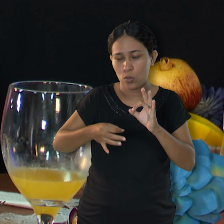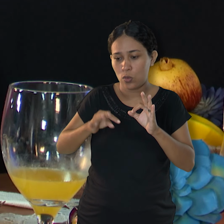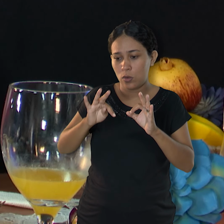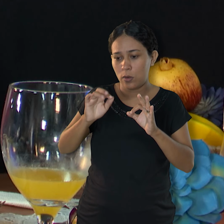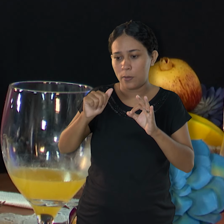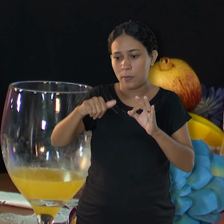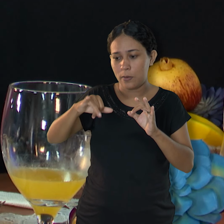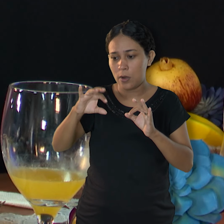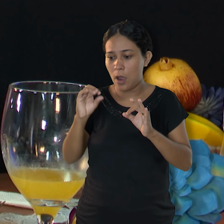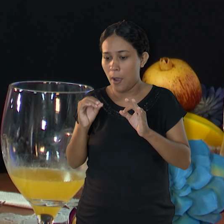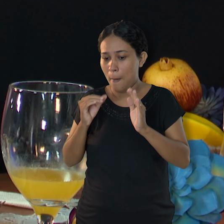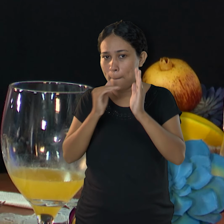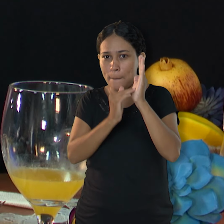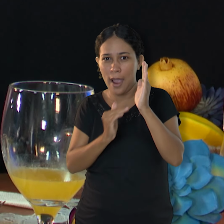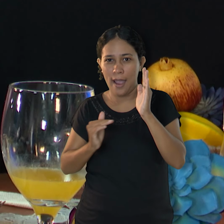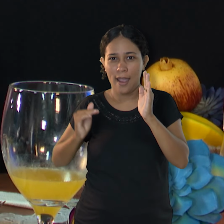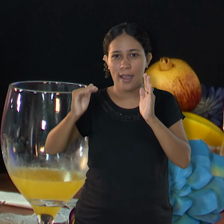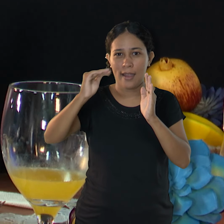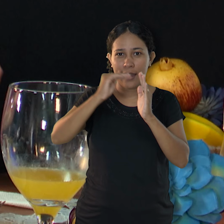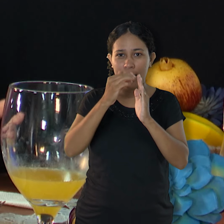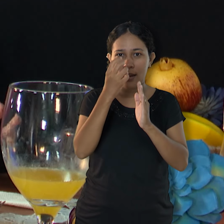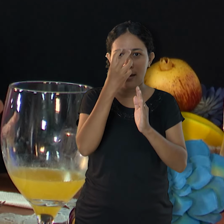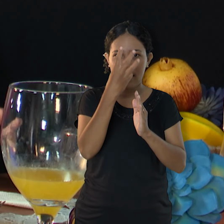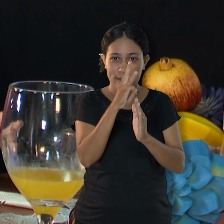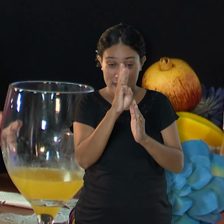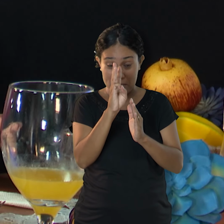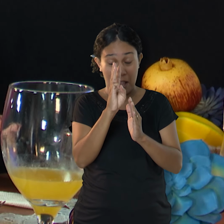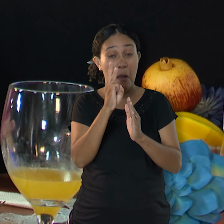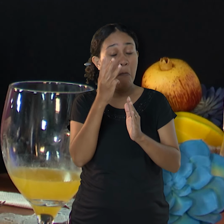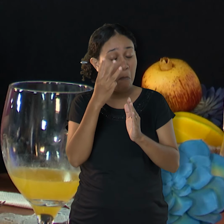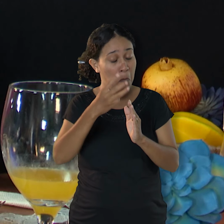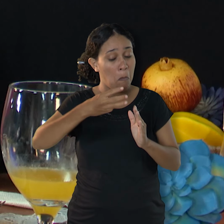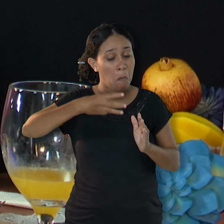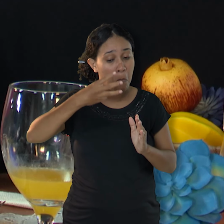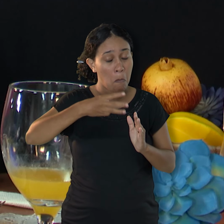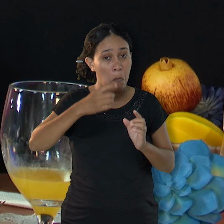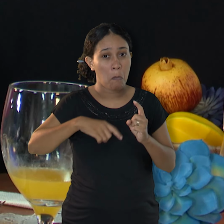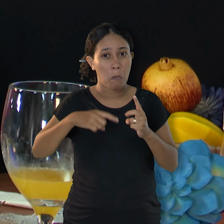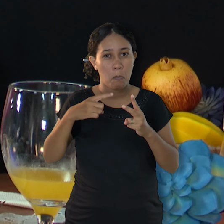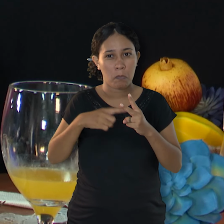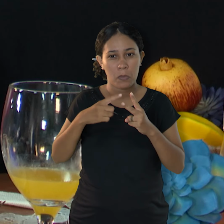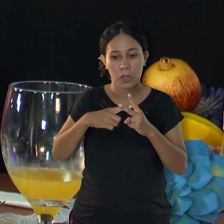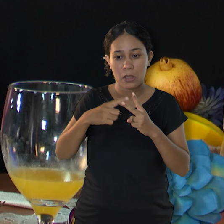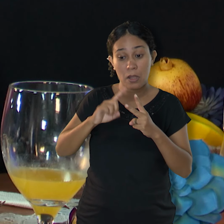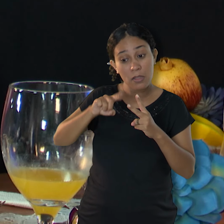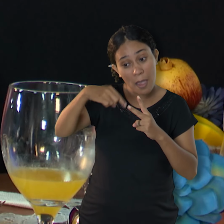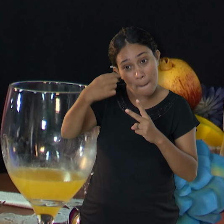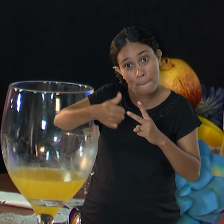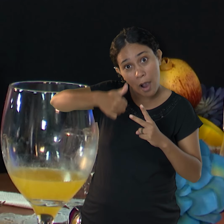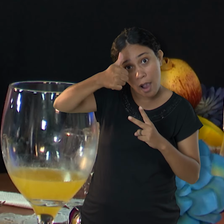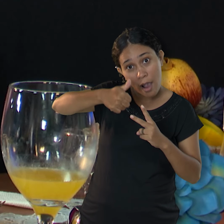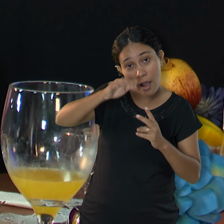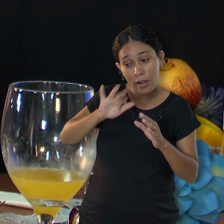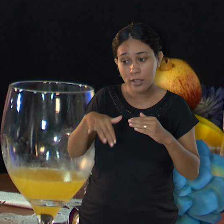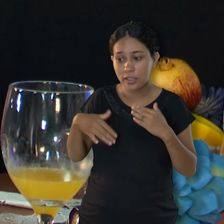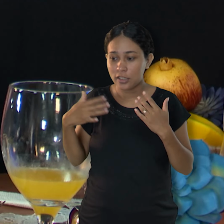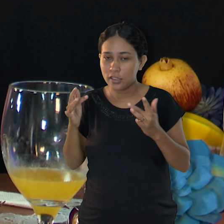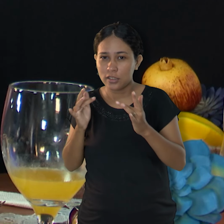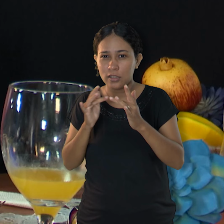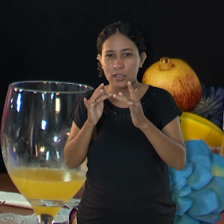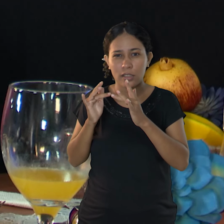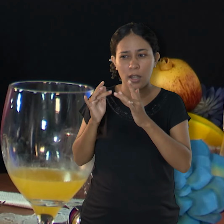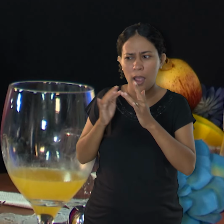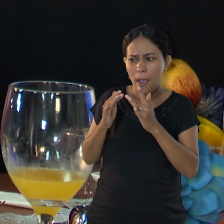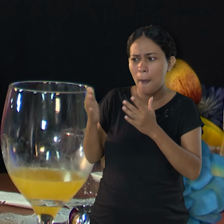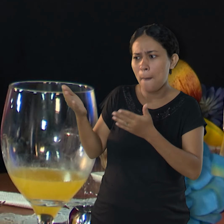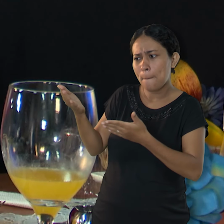depois o desembargador Miro levou a gente para o primeiro. Nossa. Com a empatia dele e essa ligação, tá, gente, por favor, me ajudem, vamos baixar processo,